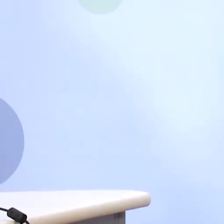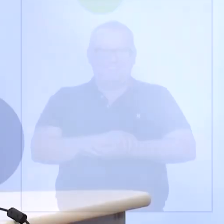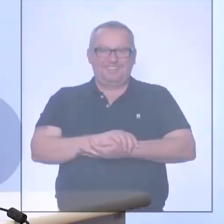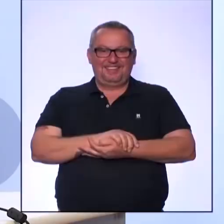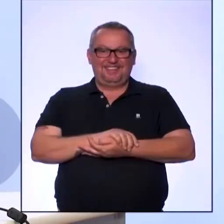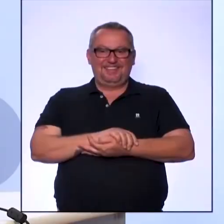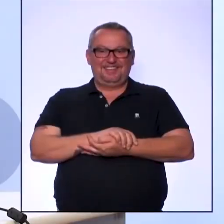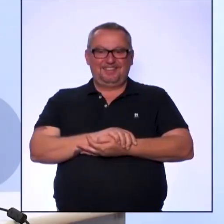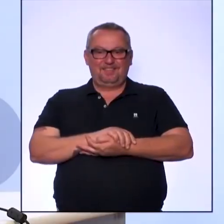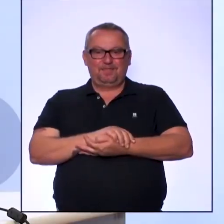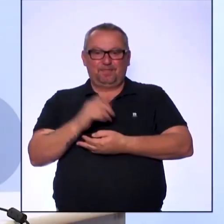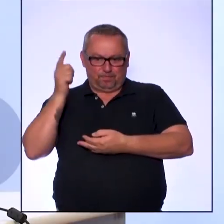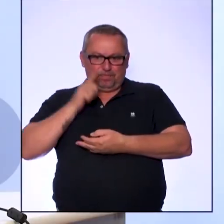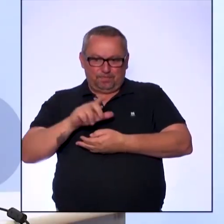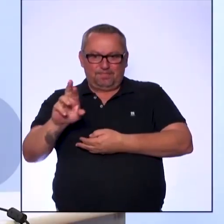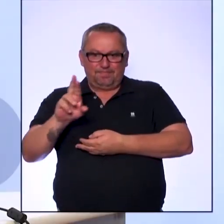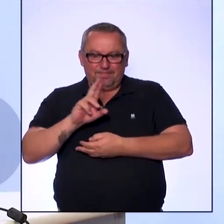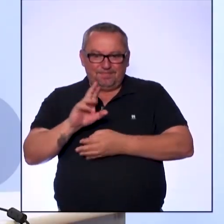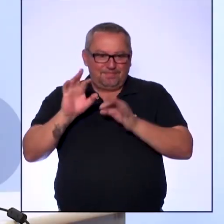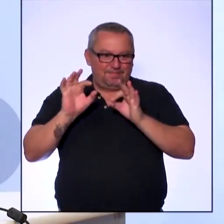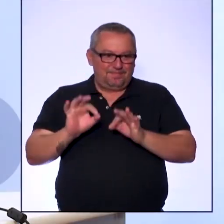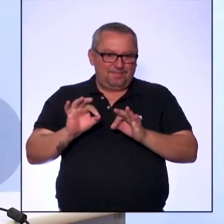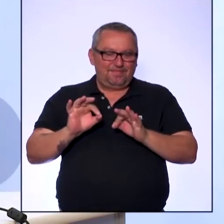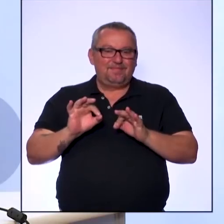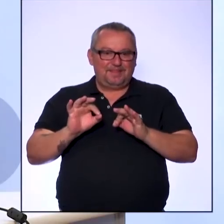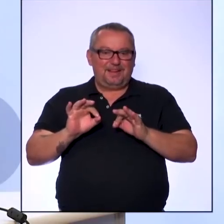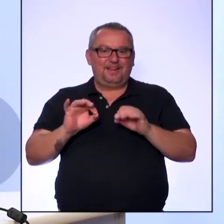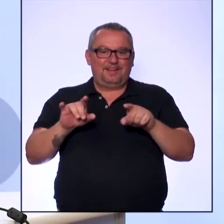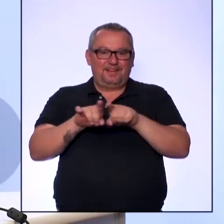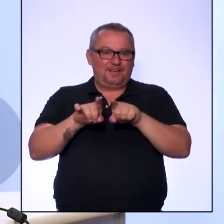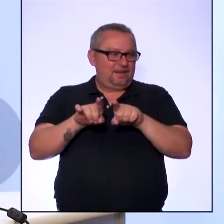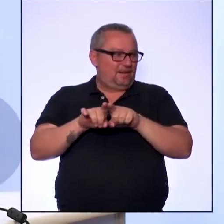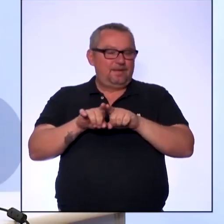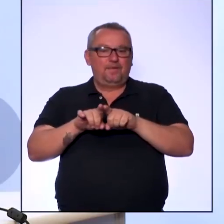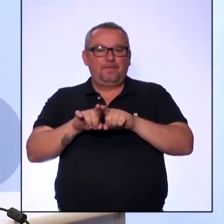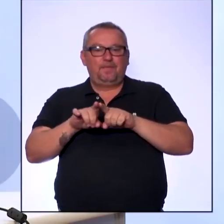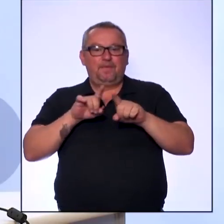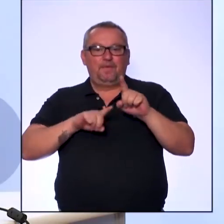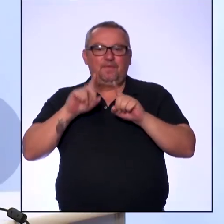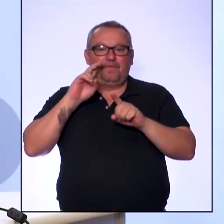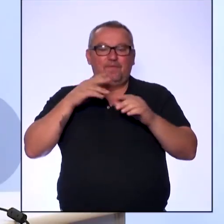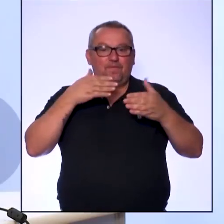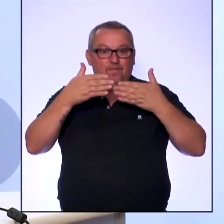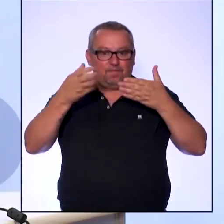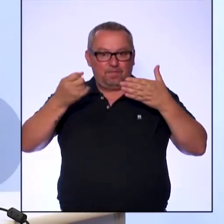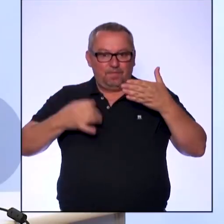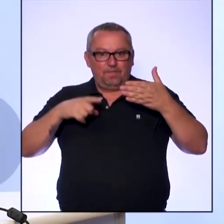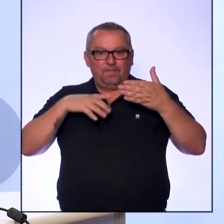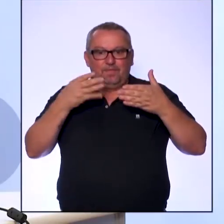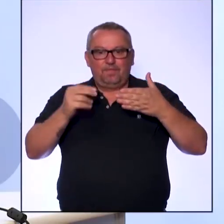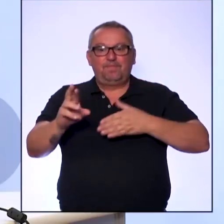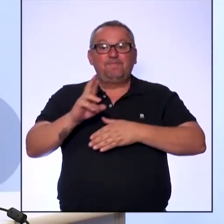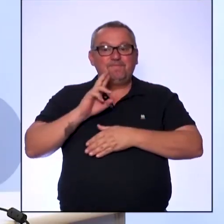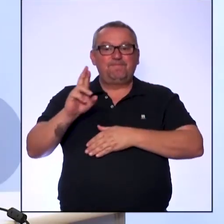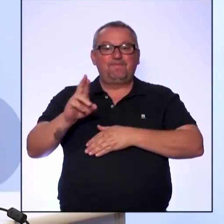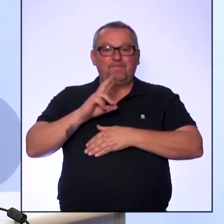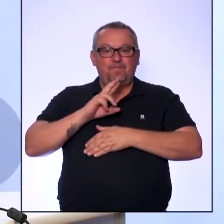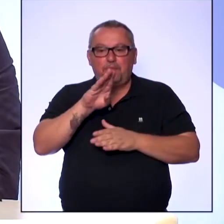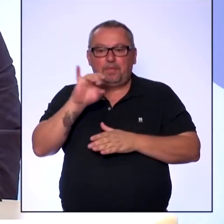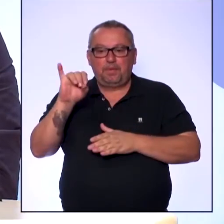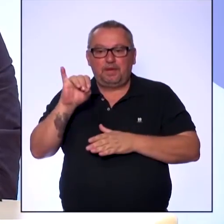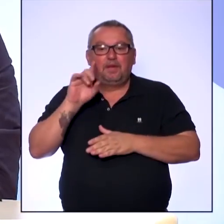Então, conseguiram responder aí essas duas questões aí. Vamos ver aí o chat, que teve bastante respostas né,